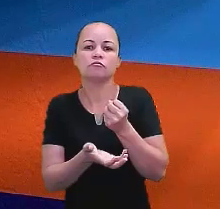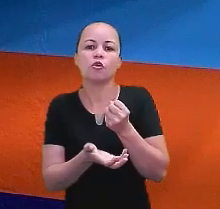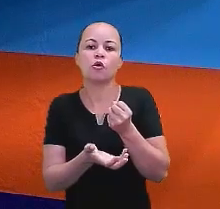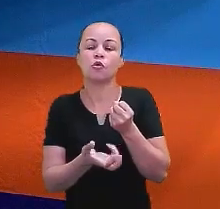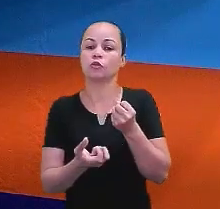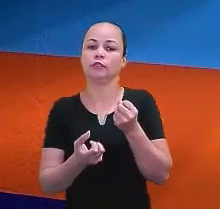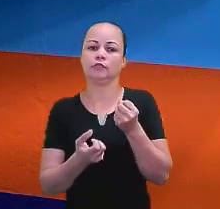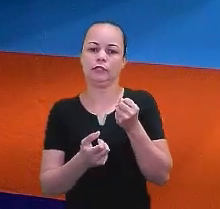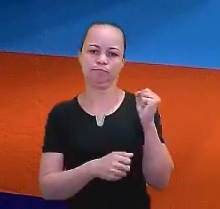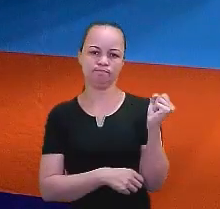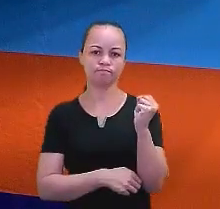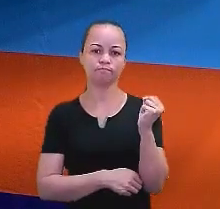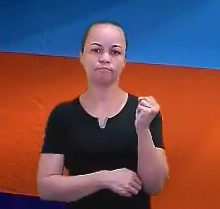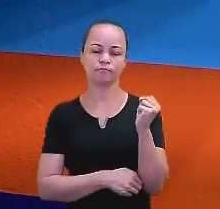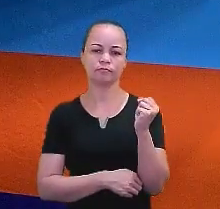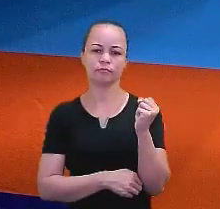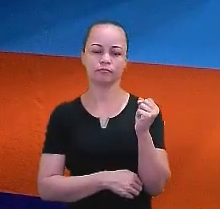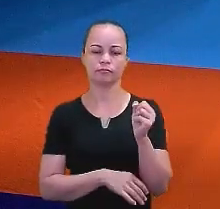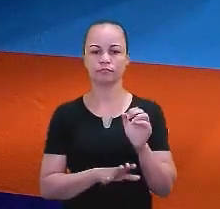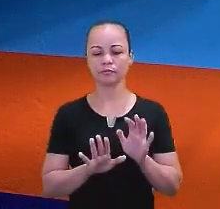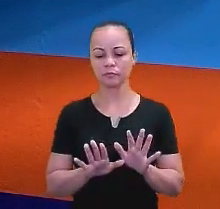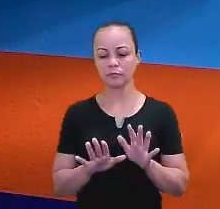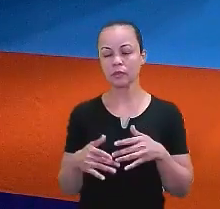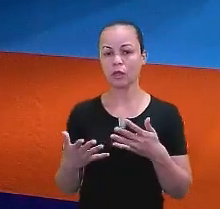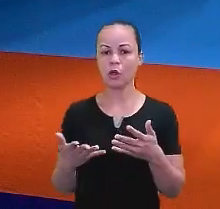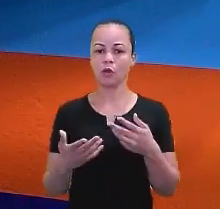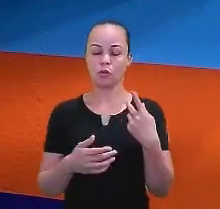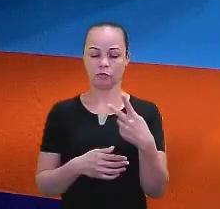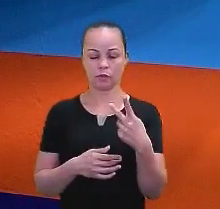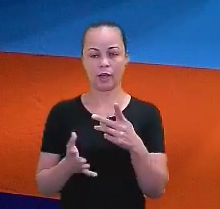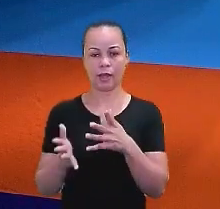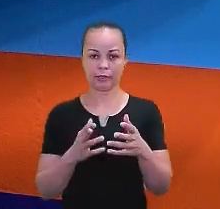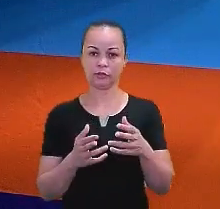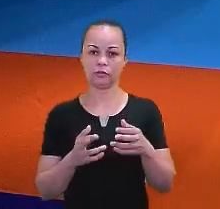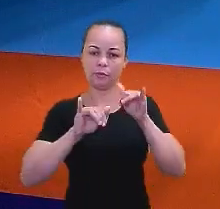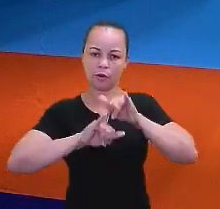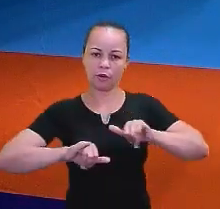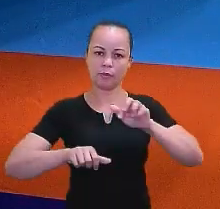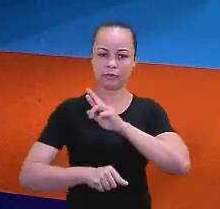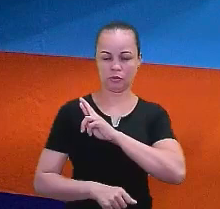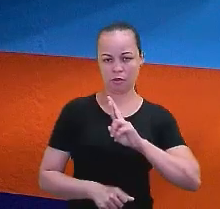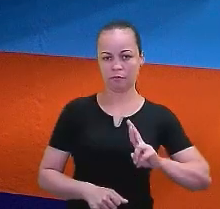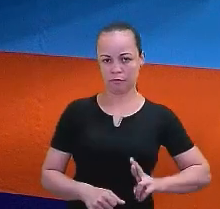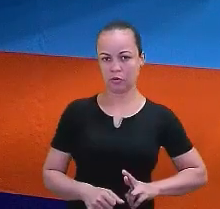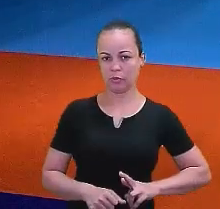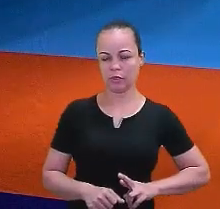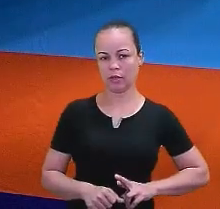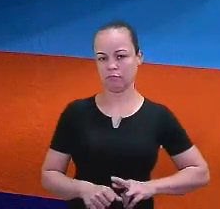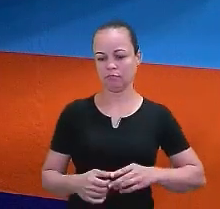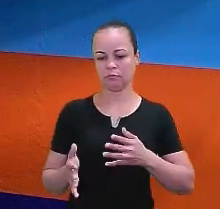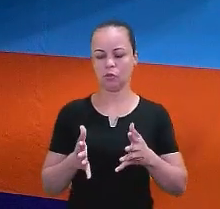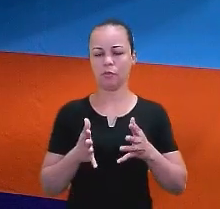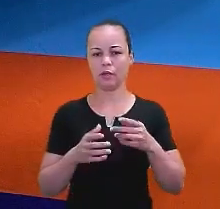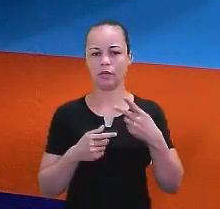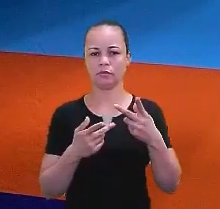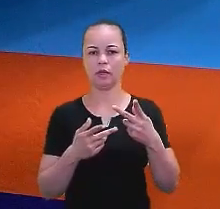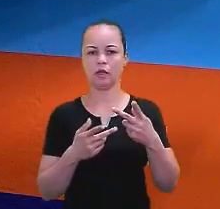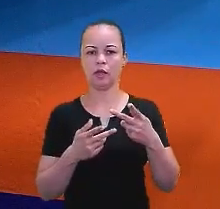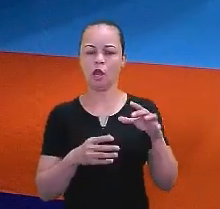poder. Aí, muitas vezes, como no caso da proclamação da República, por meio da força